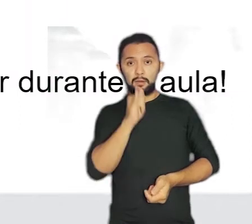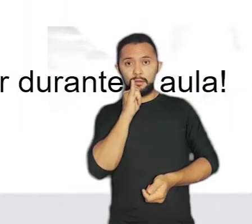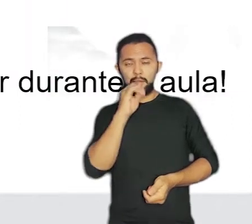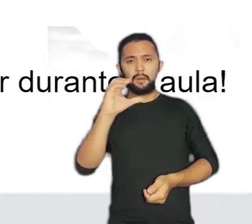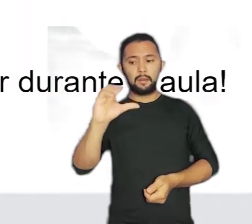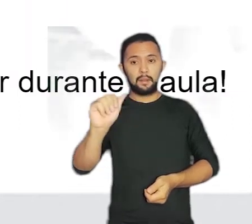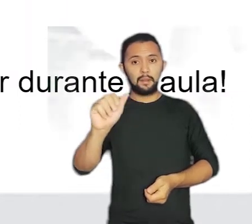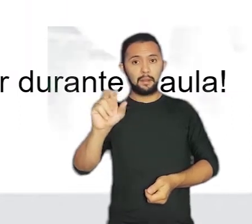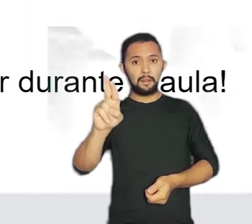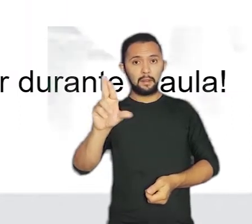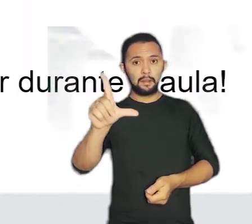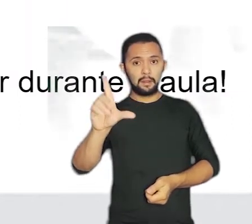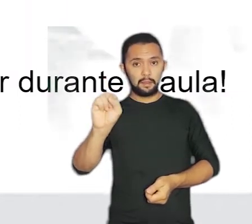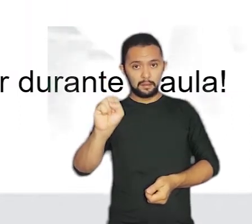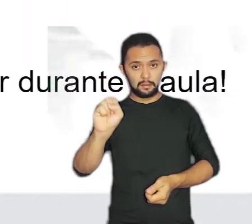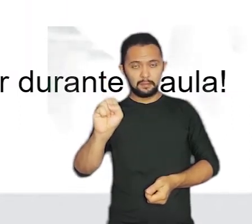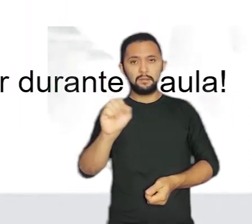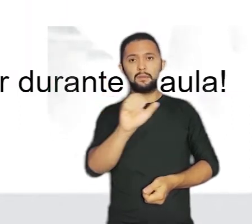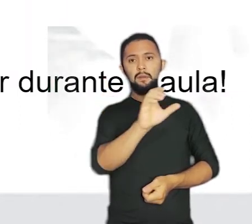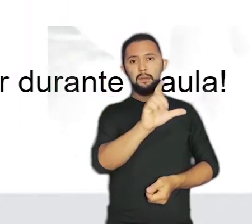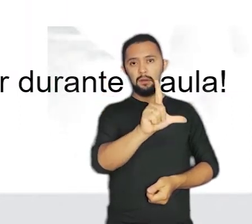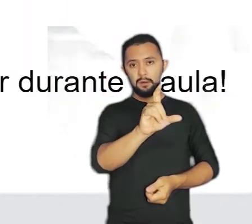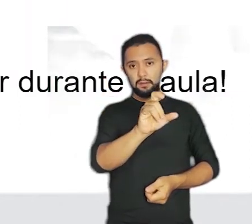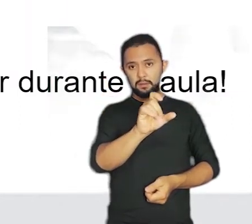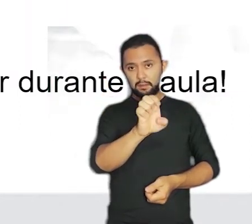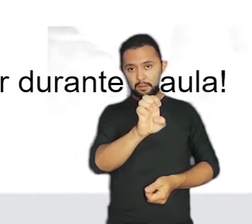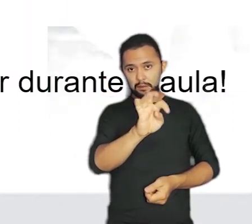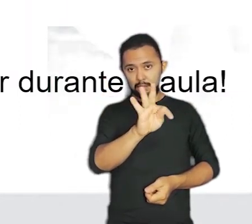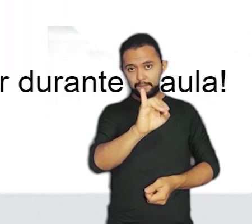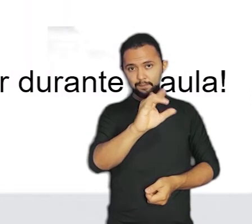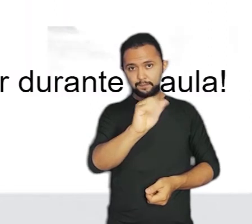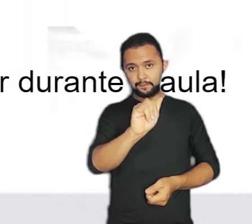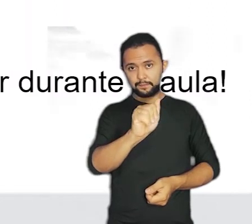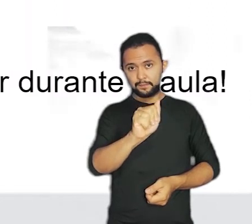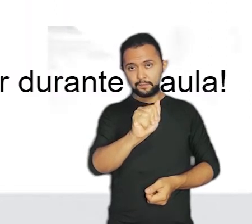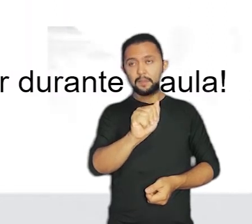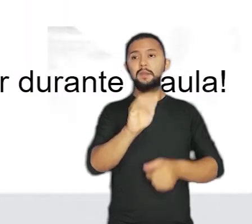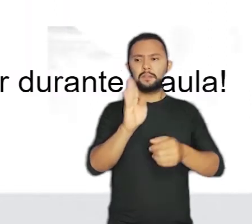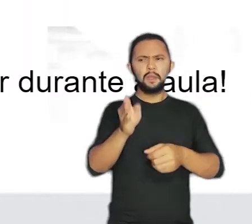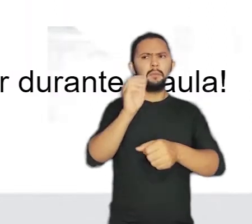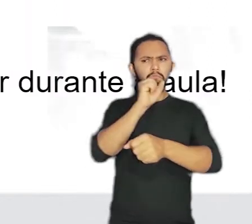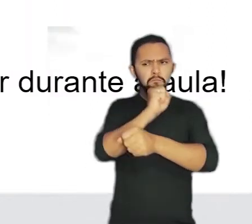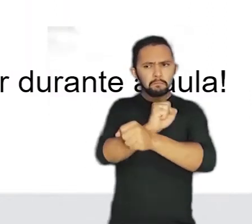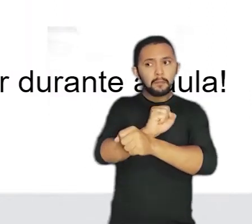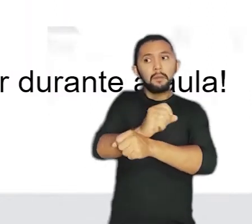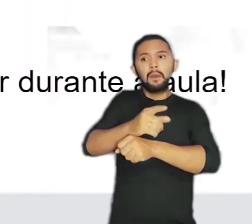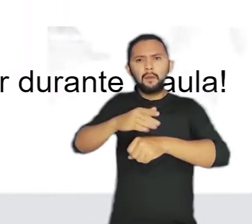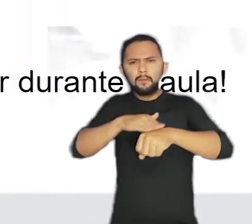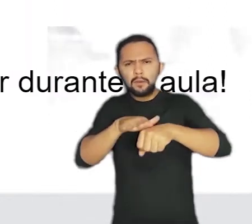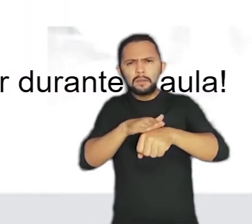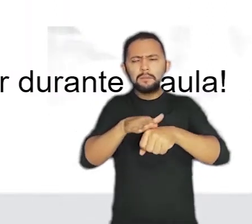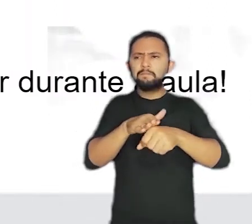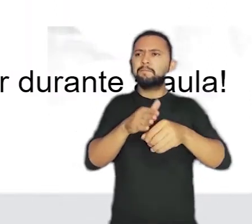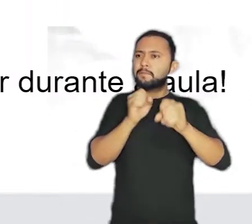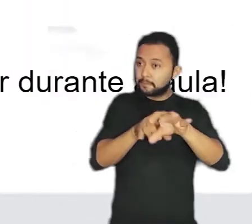de conversar durante a aula, tá? Então, aqui, ó, Carlos e Letícia, eu estou chamando a atenção deles, tá? Para parar de